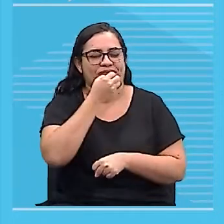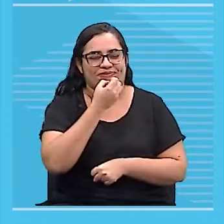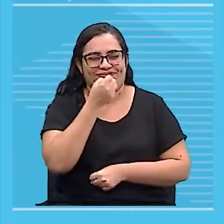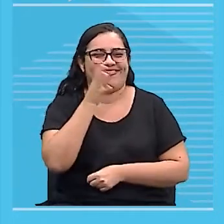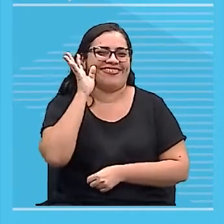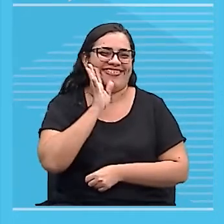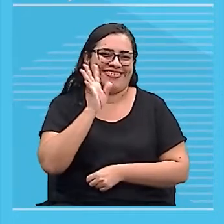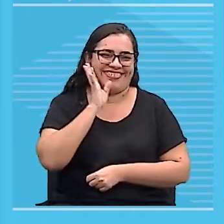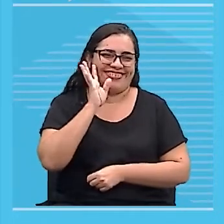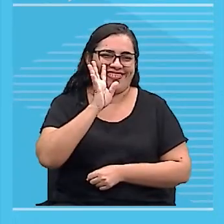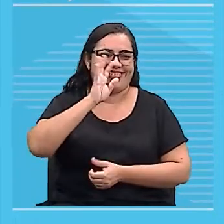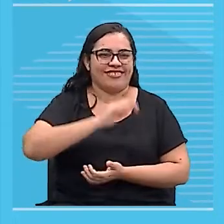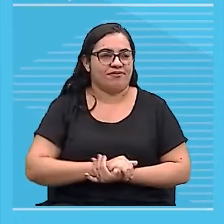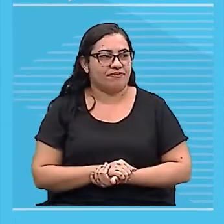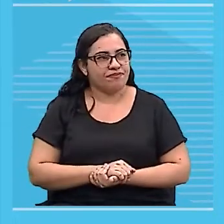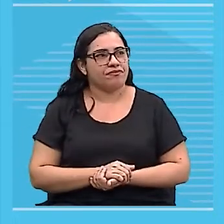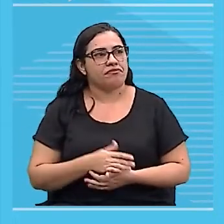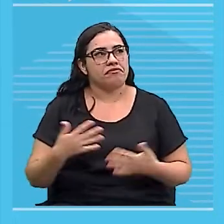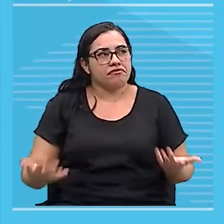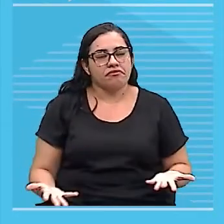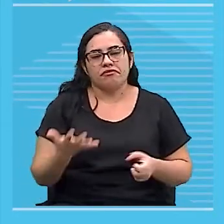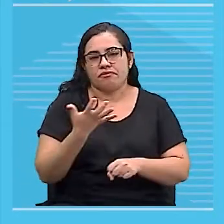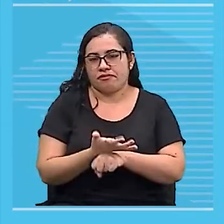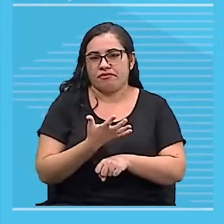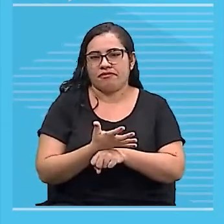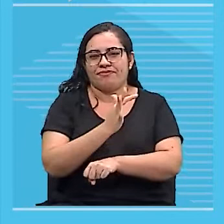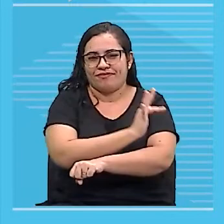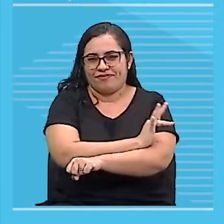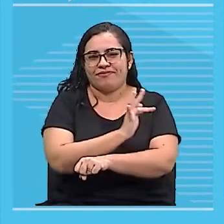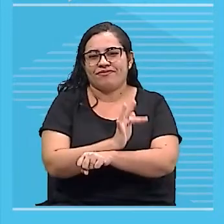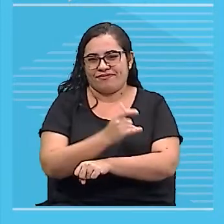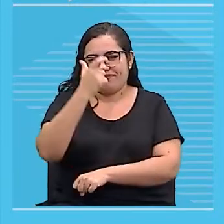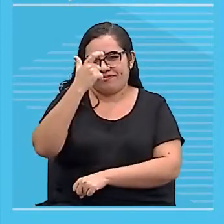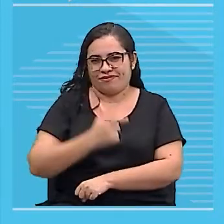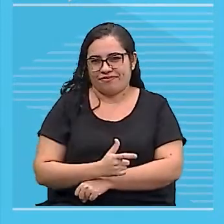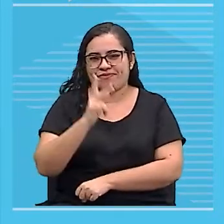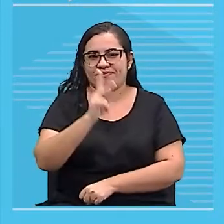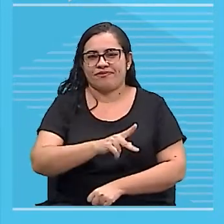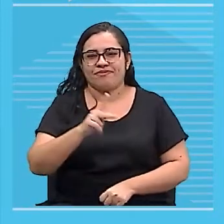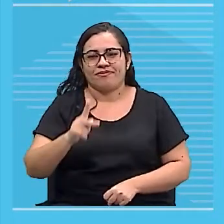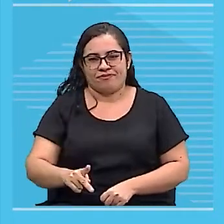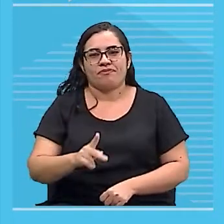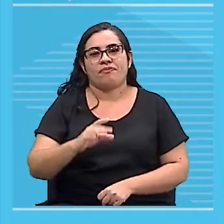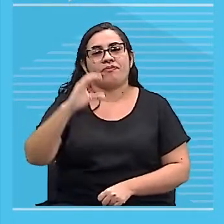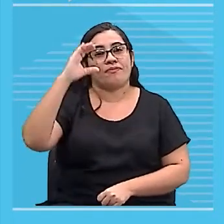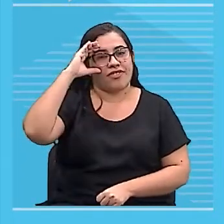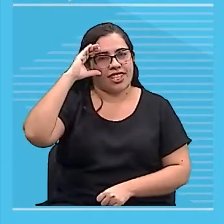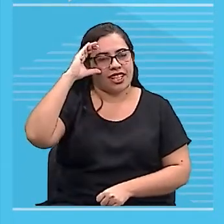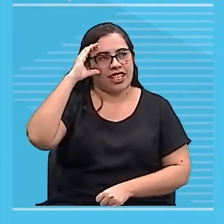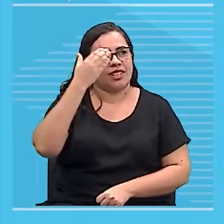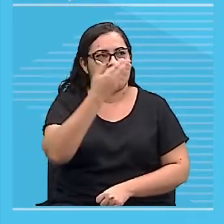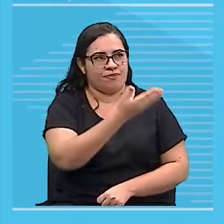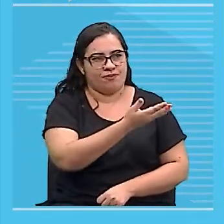Isso. Jovens, disciplina de Física, eu sou o professor Caio e estarei aqui